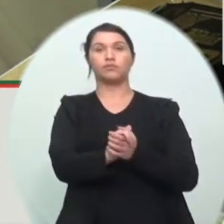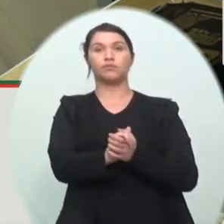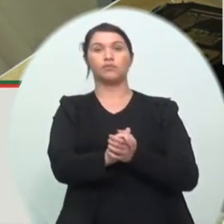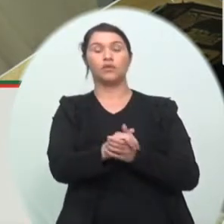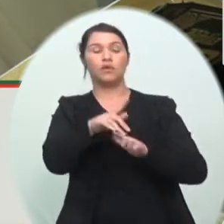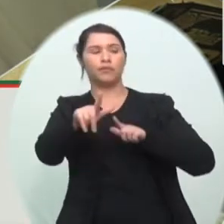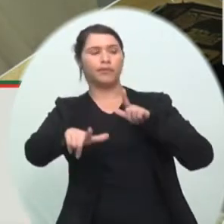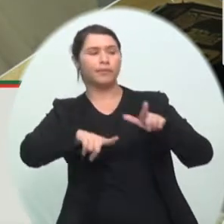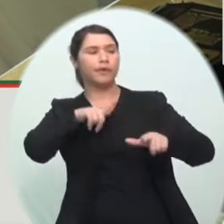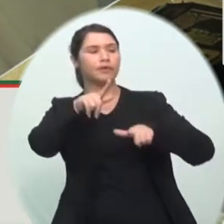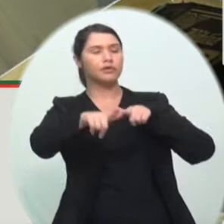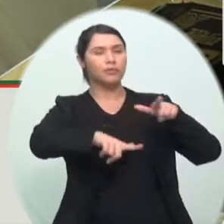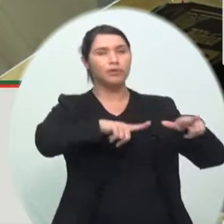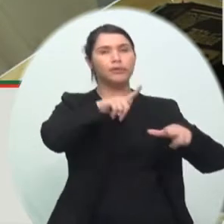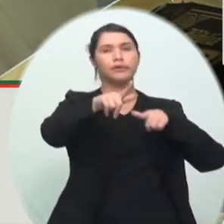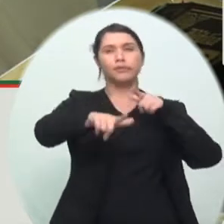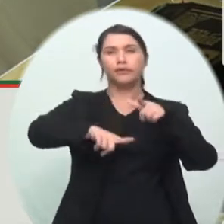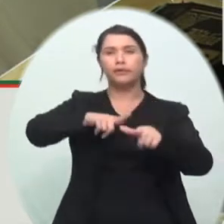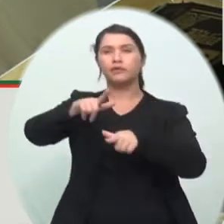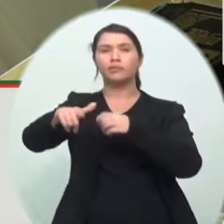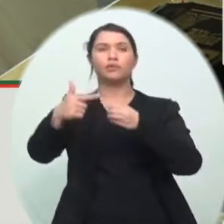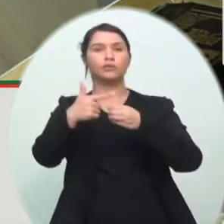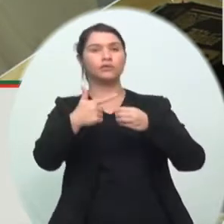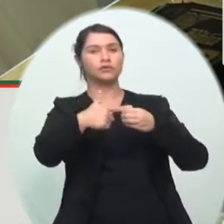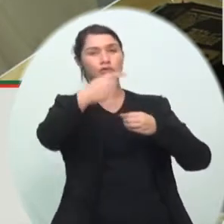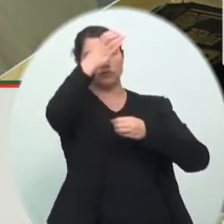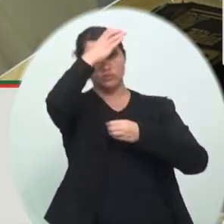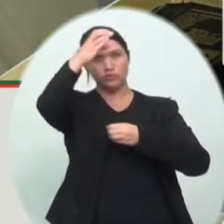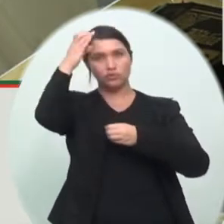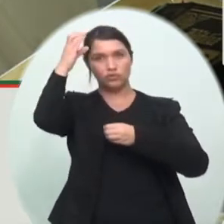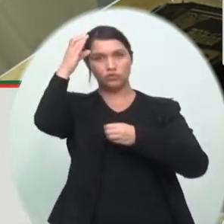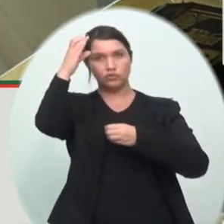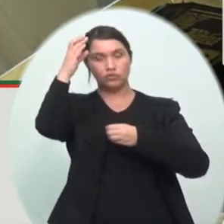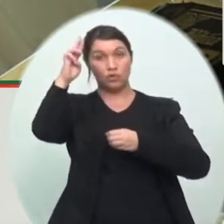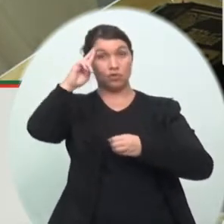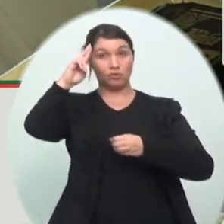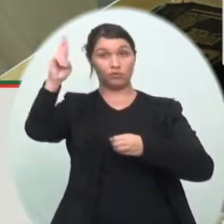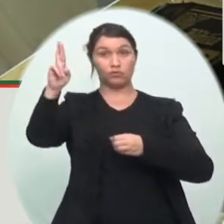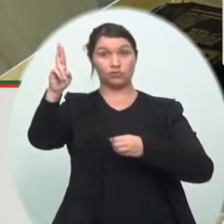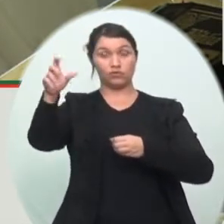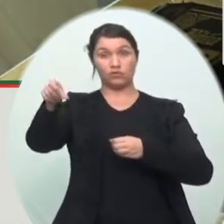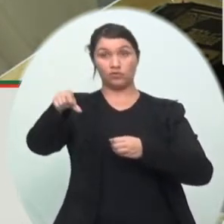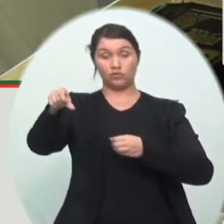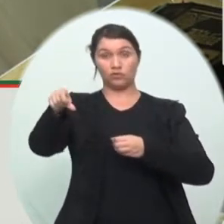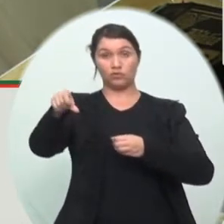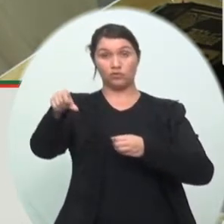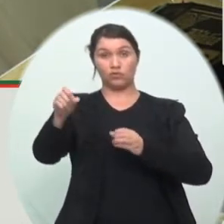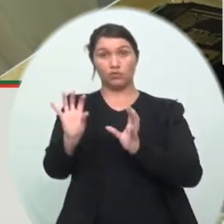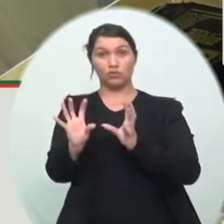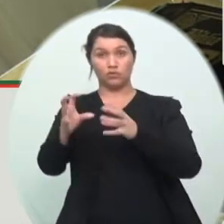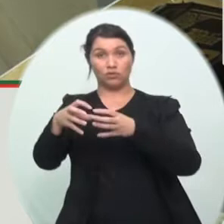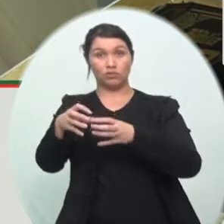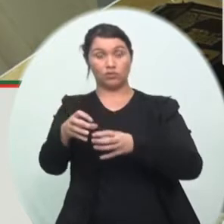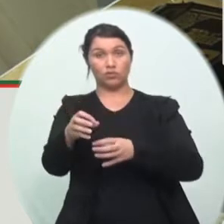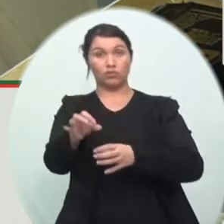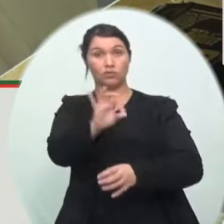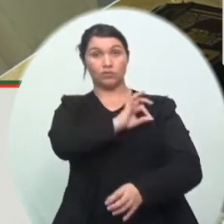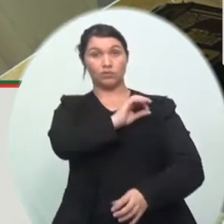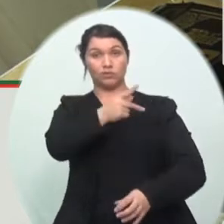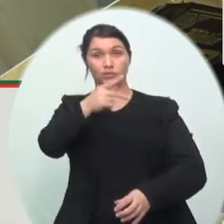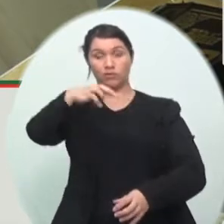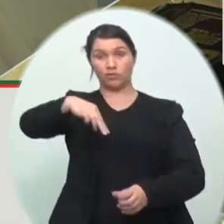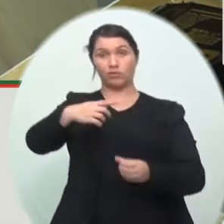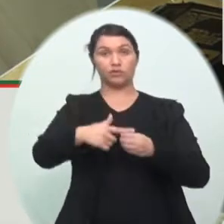serviços prestados ao município de Criciúma no comando do 9º Batalhão da Polícia Militar de Santa Catarina. Em novembro